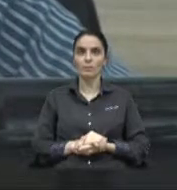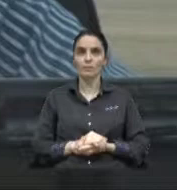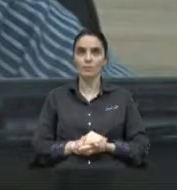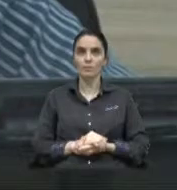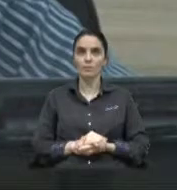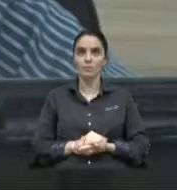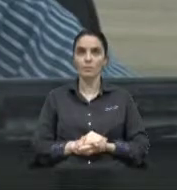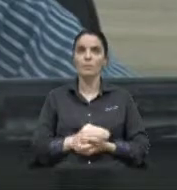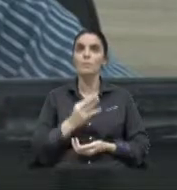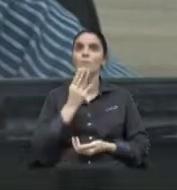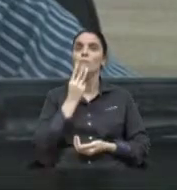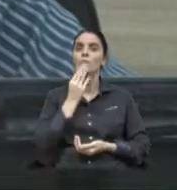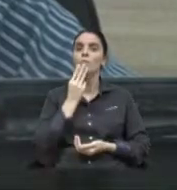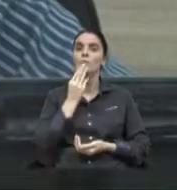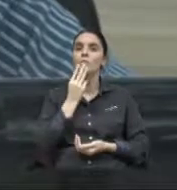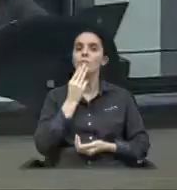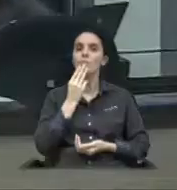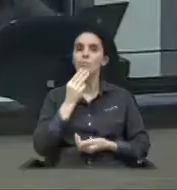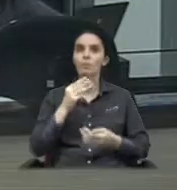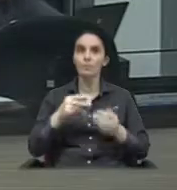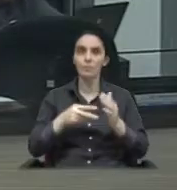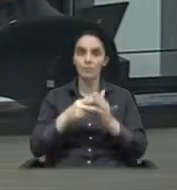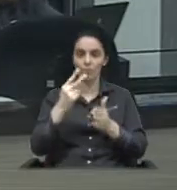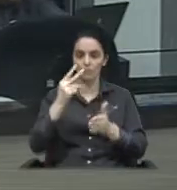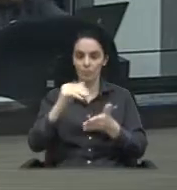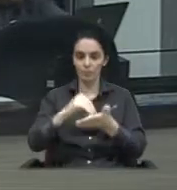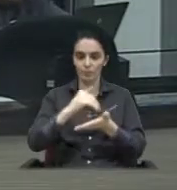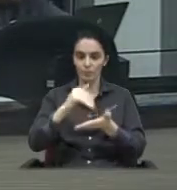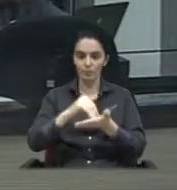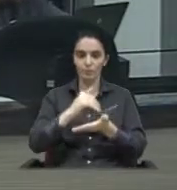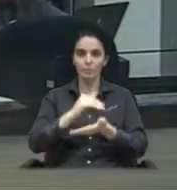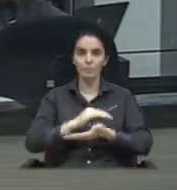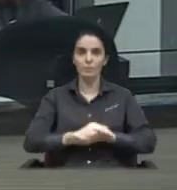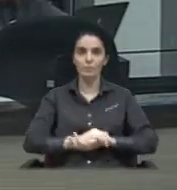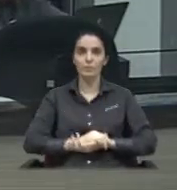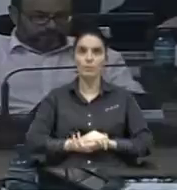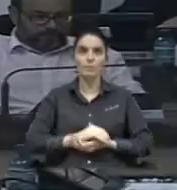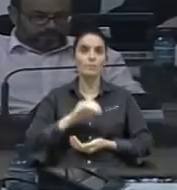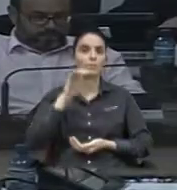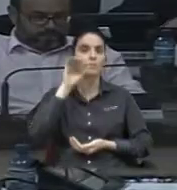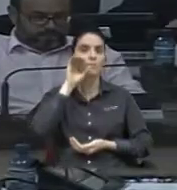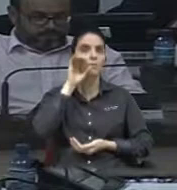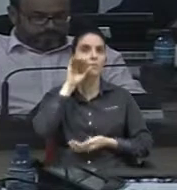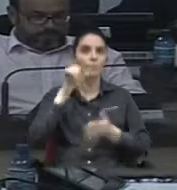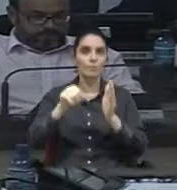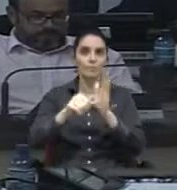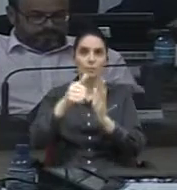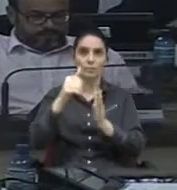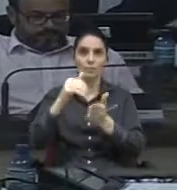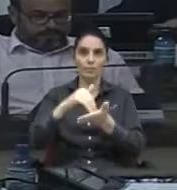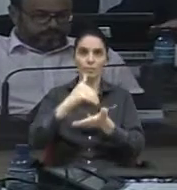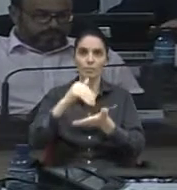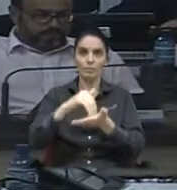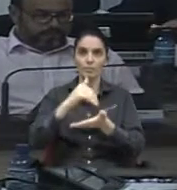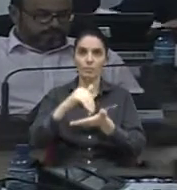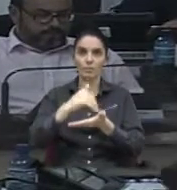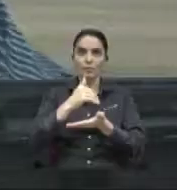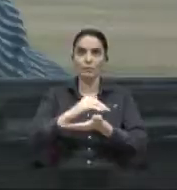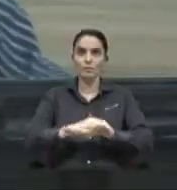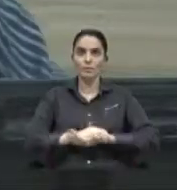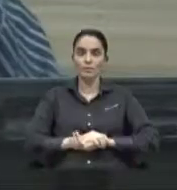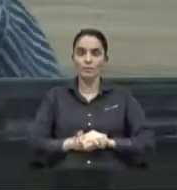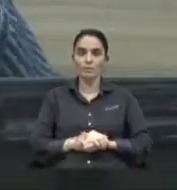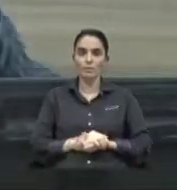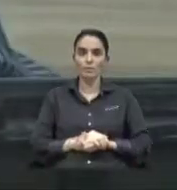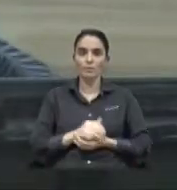O Vaguinho de Santa Luzia como segundo secretário e a vereadora Constância Félix como primeira secretária.